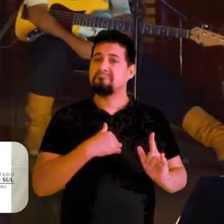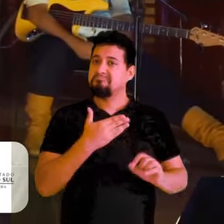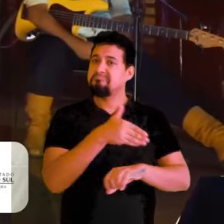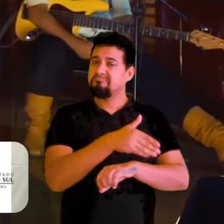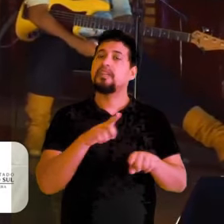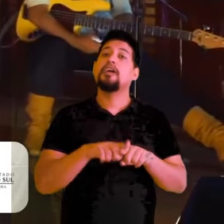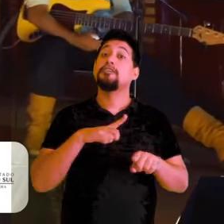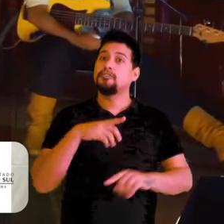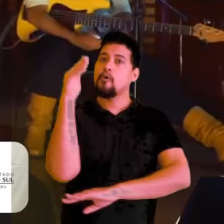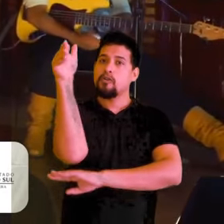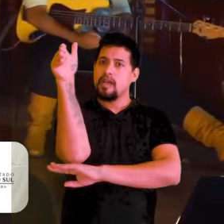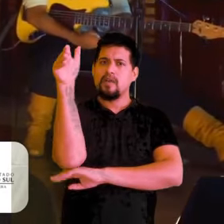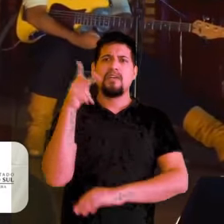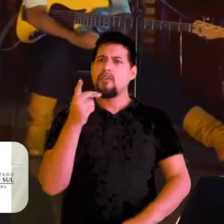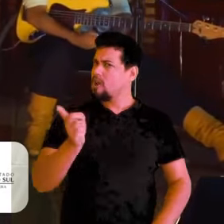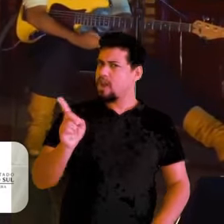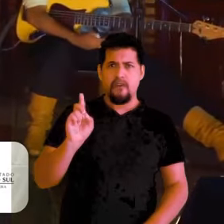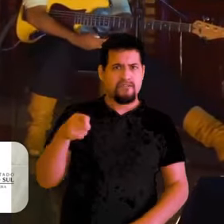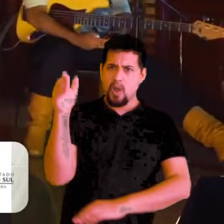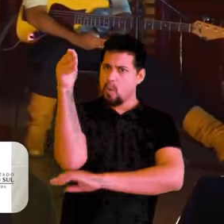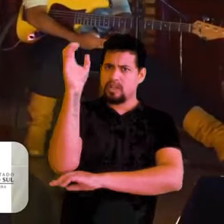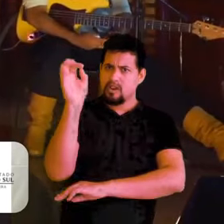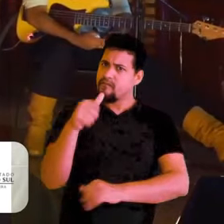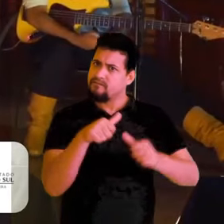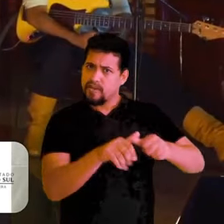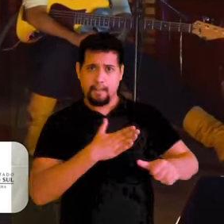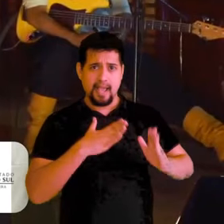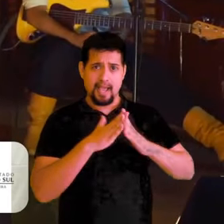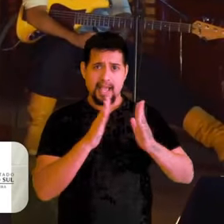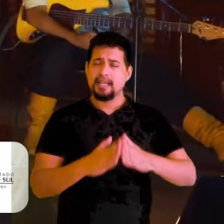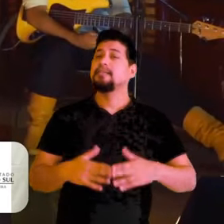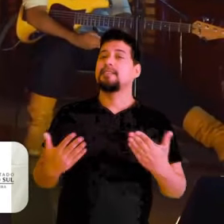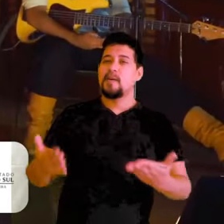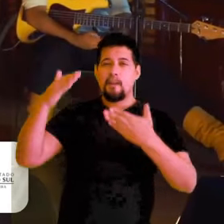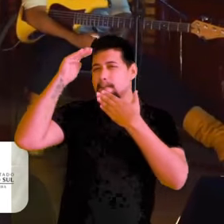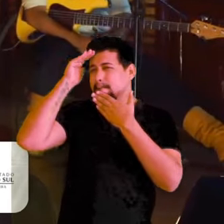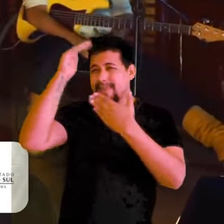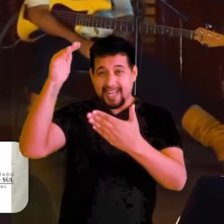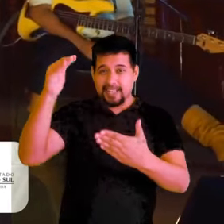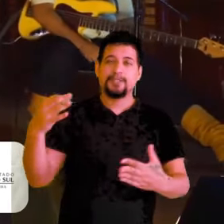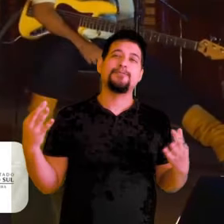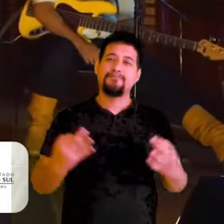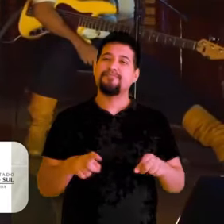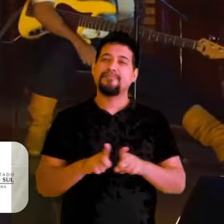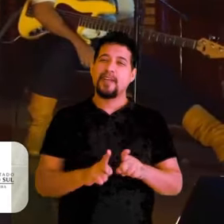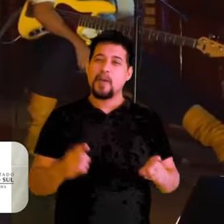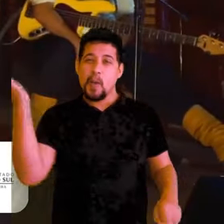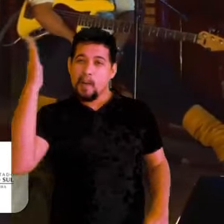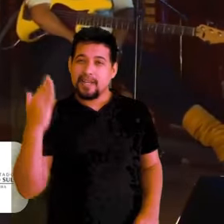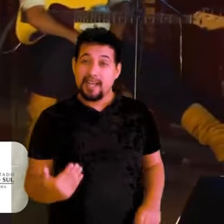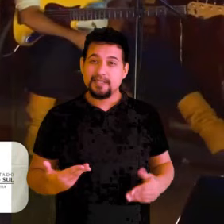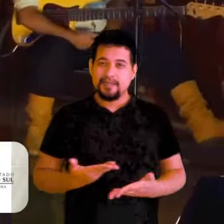tínhamos... Para vocês terem uma noção, nós tínhamos o hotel lá e eles não deixaram a gente nem ir para o hotel. Então, do fundo do coração, é mais que